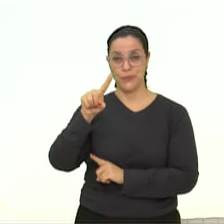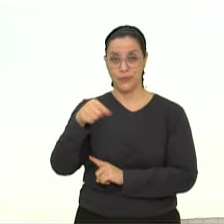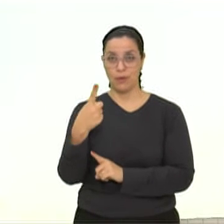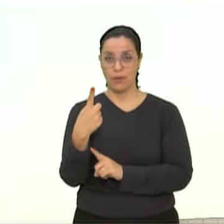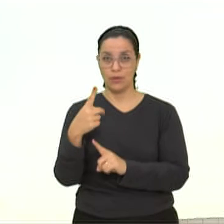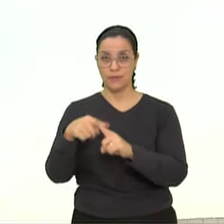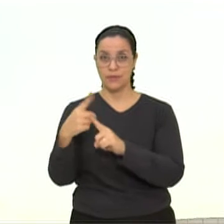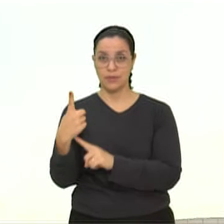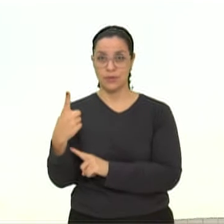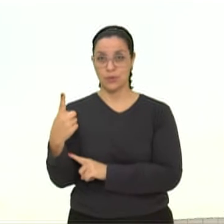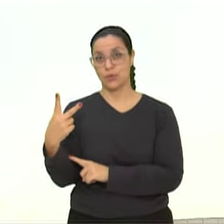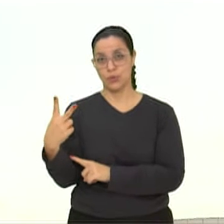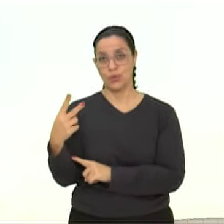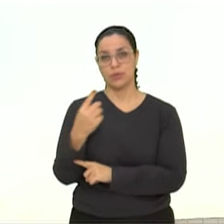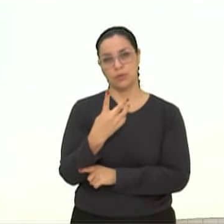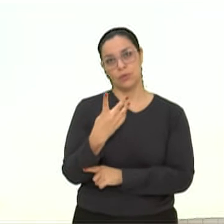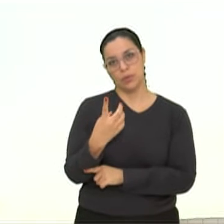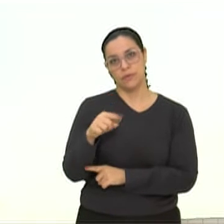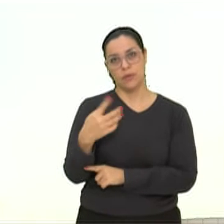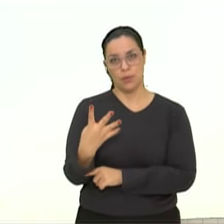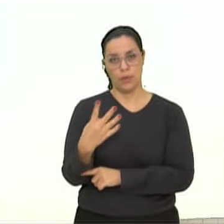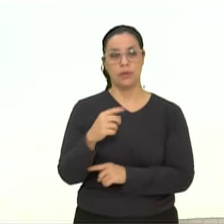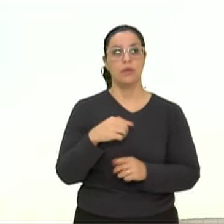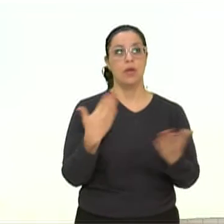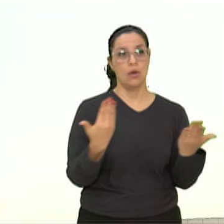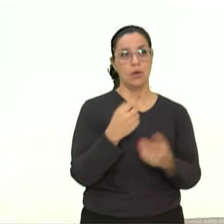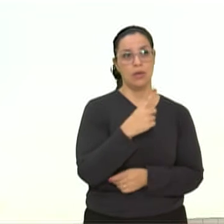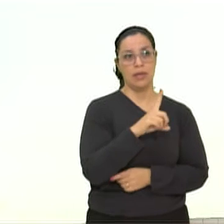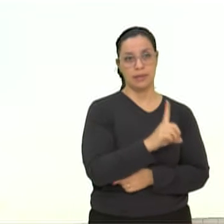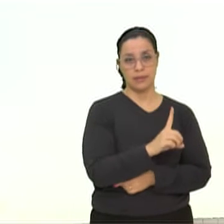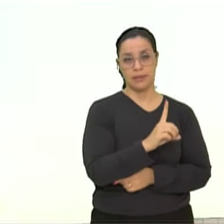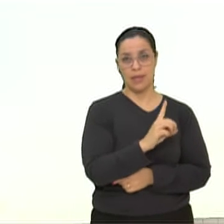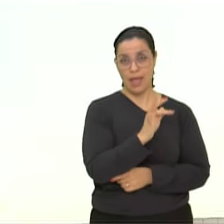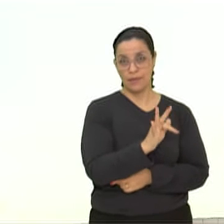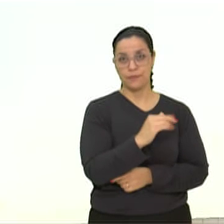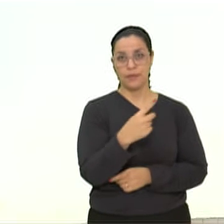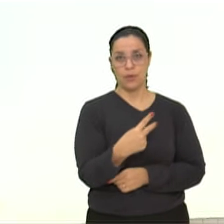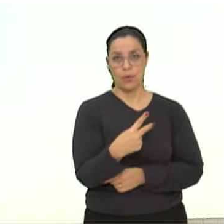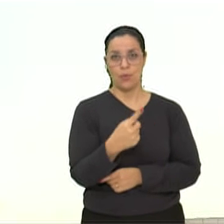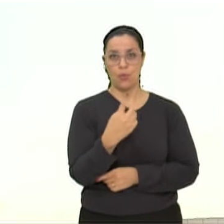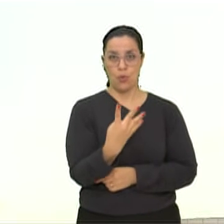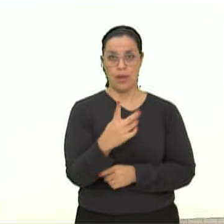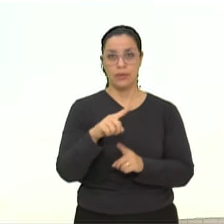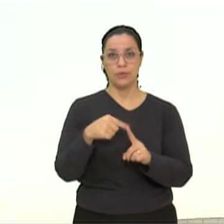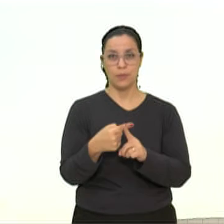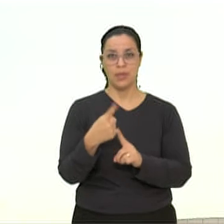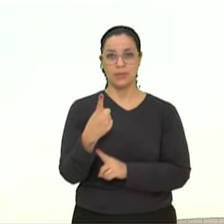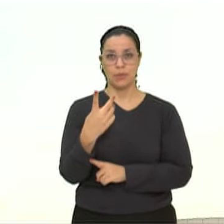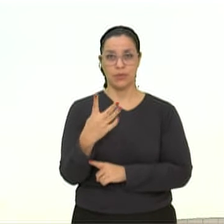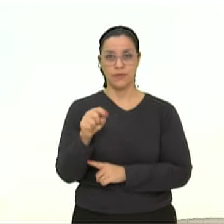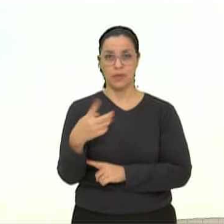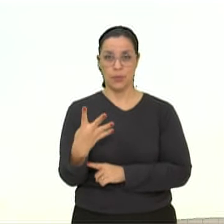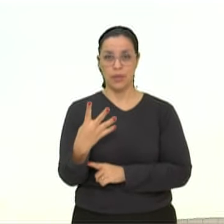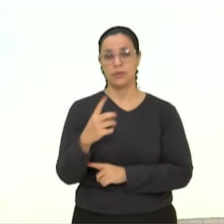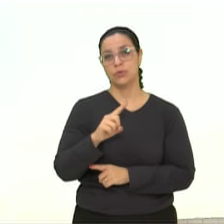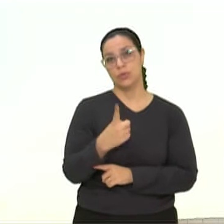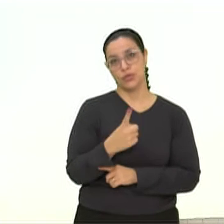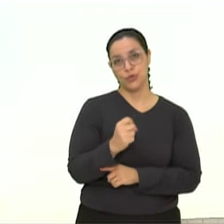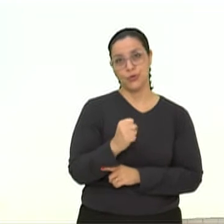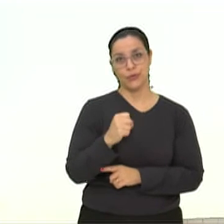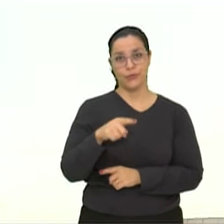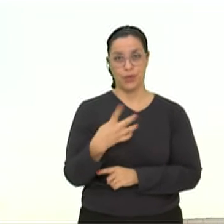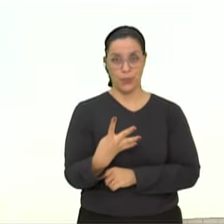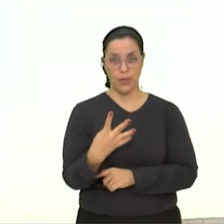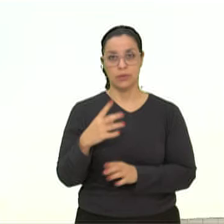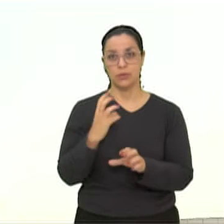dá 14,4 e 14,4 mais 4 dá 18,4, ok? O